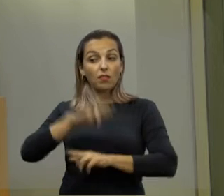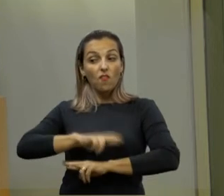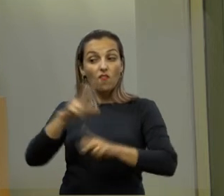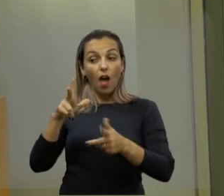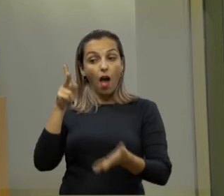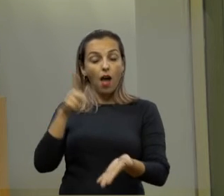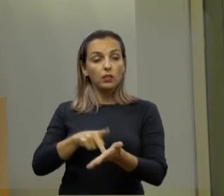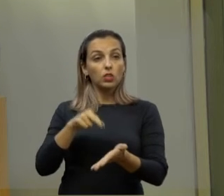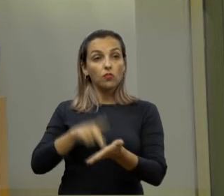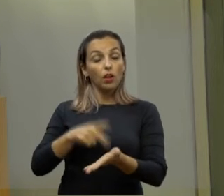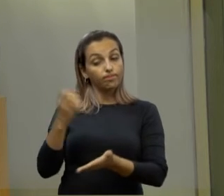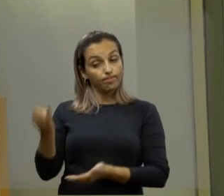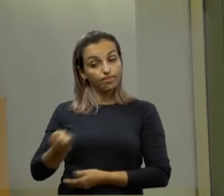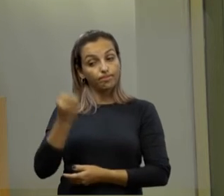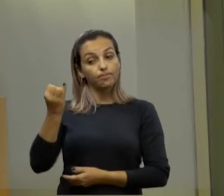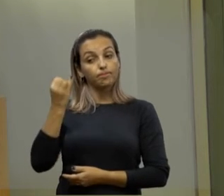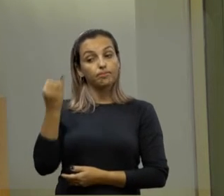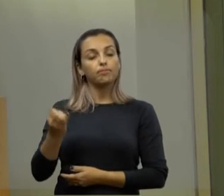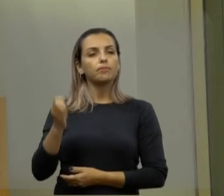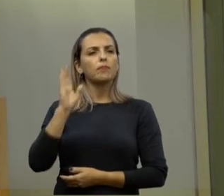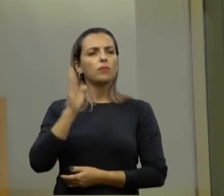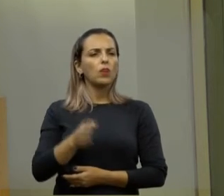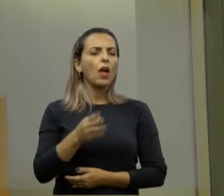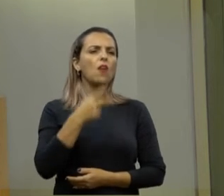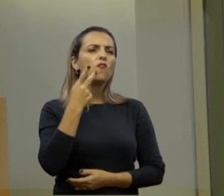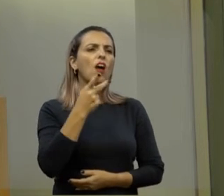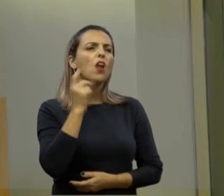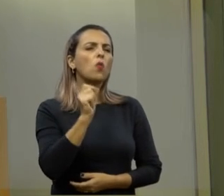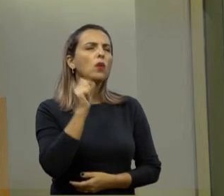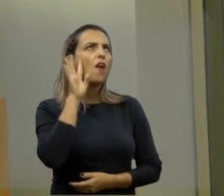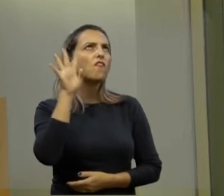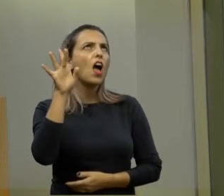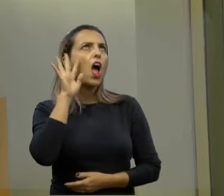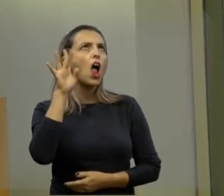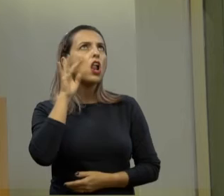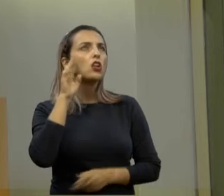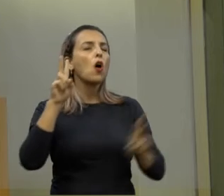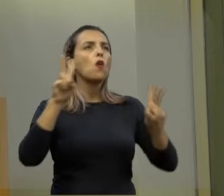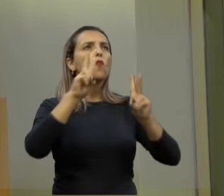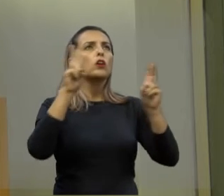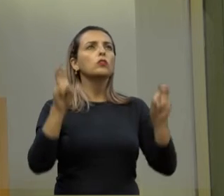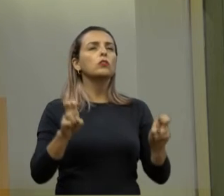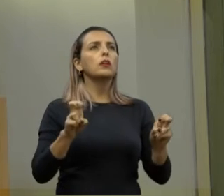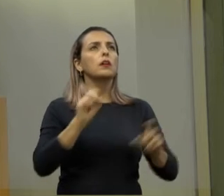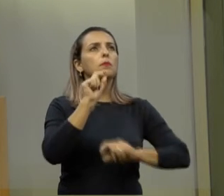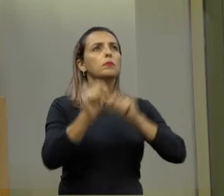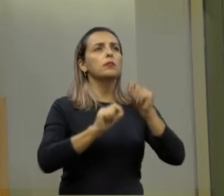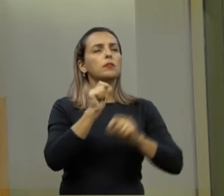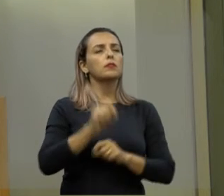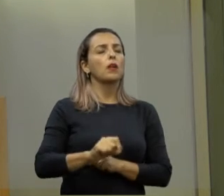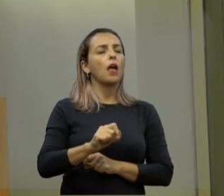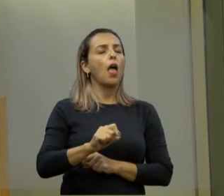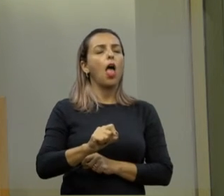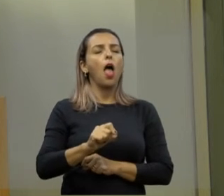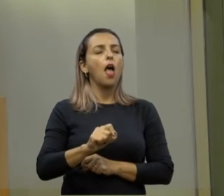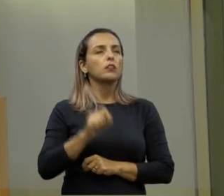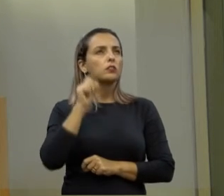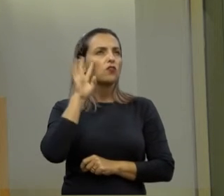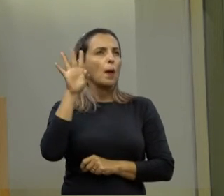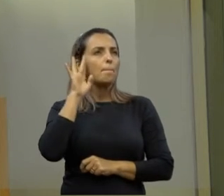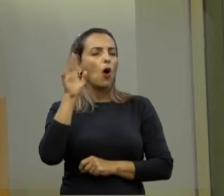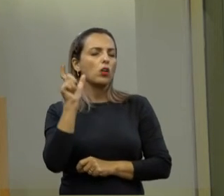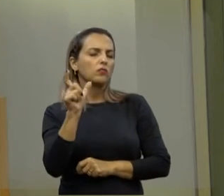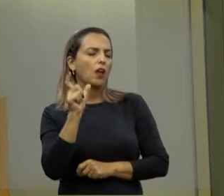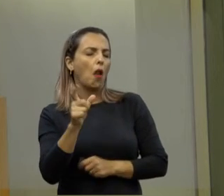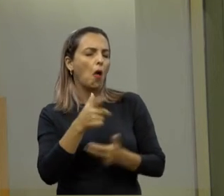não foi dito Valdemar os não me lembro qual dos filósofos penso logo existo logo me questiono logo